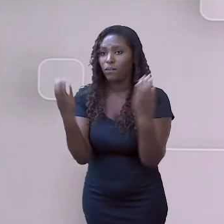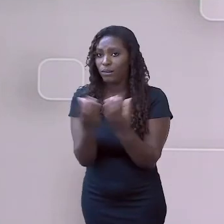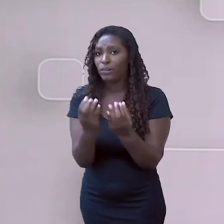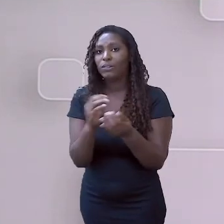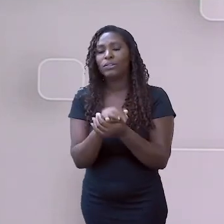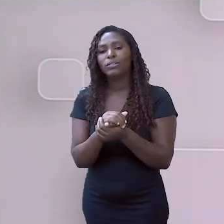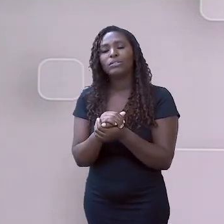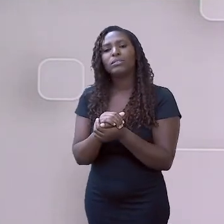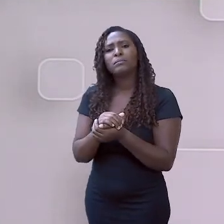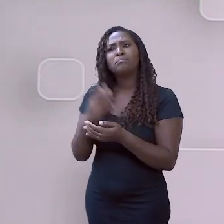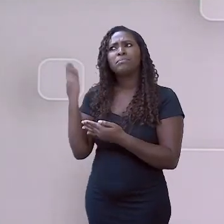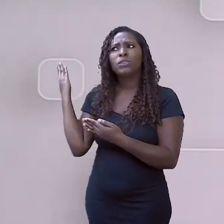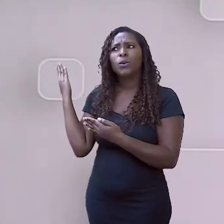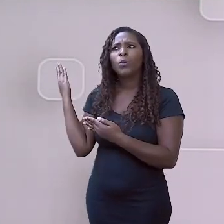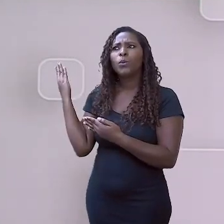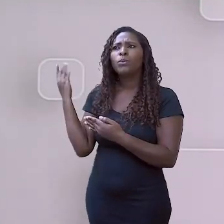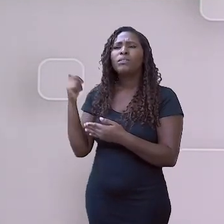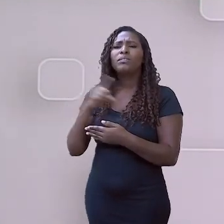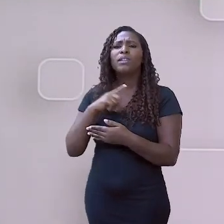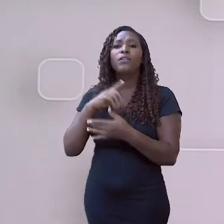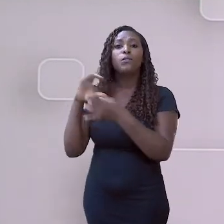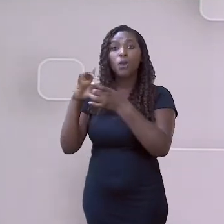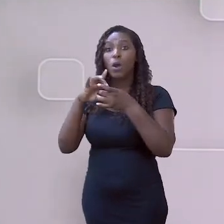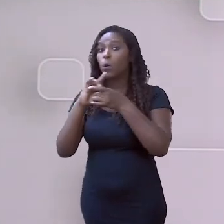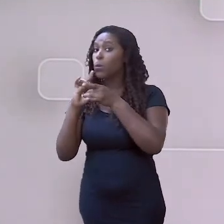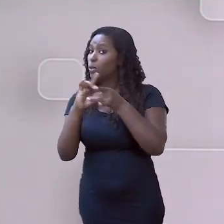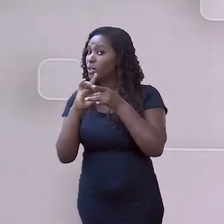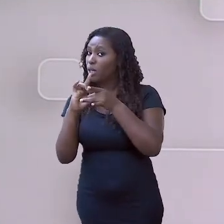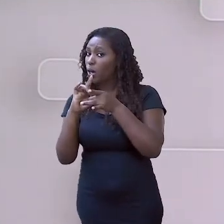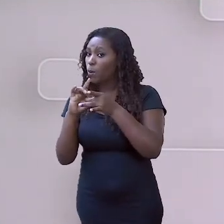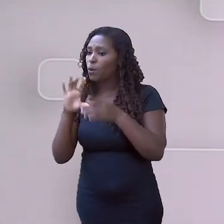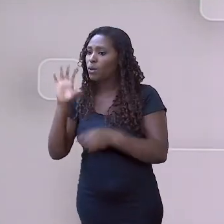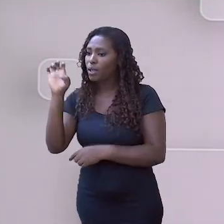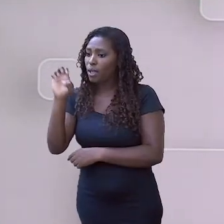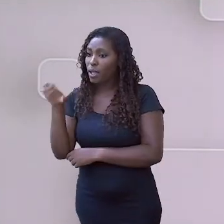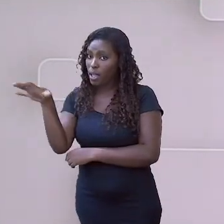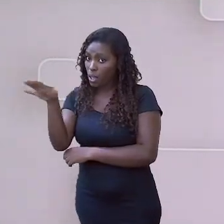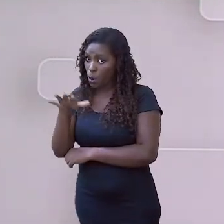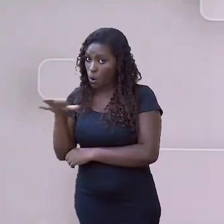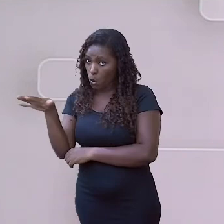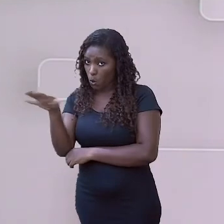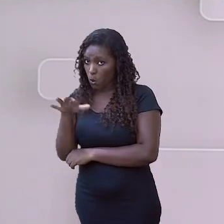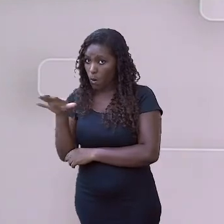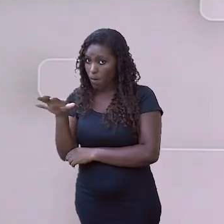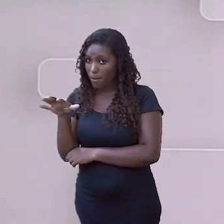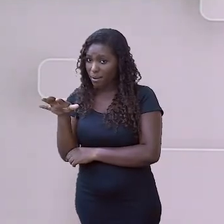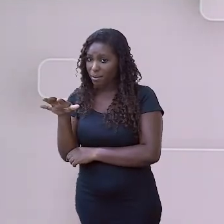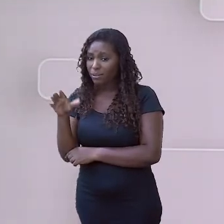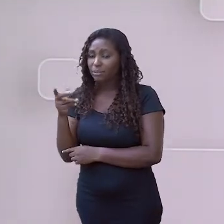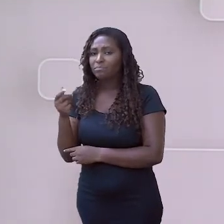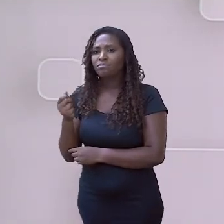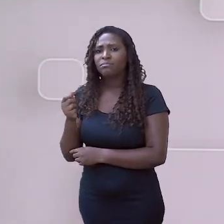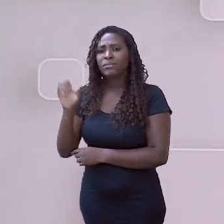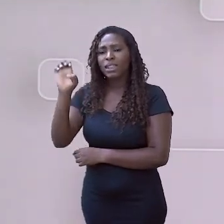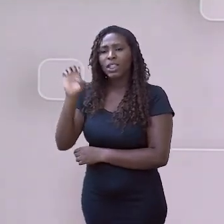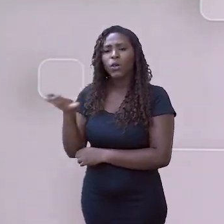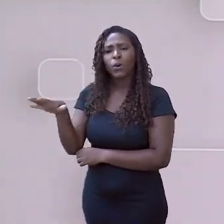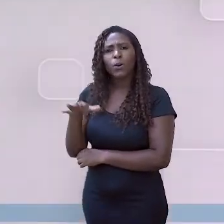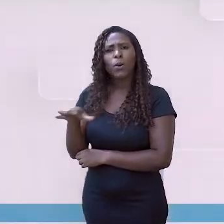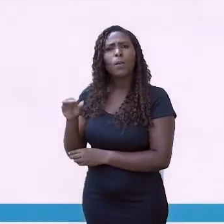acordo que foi feito e que a Europa, buscando atender a esses